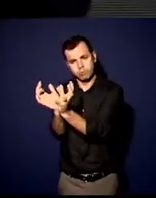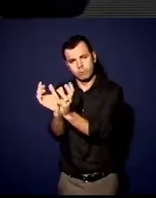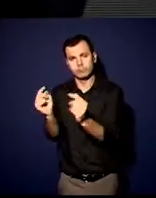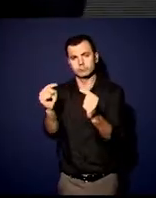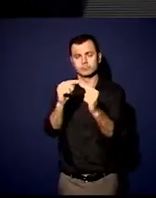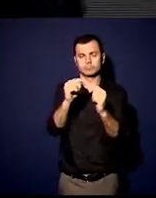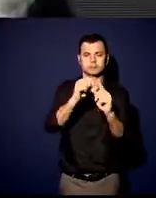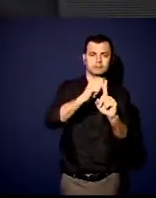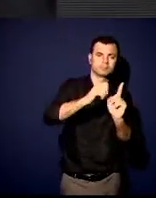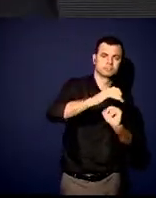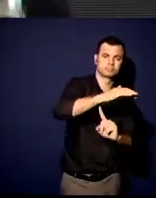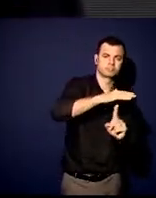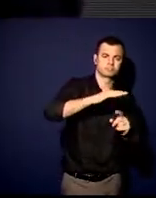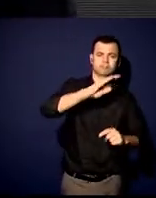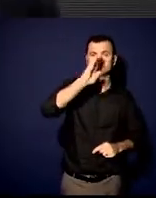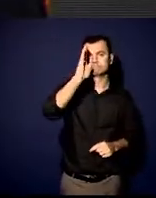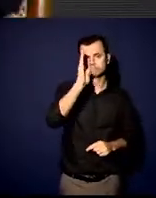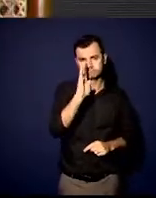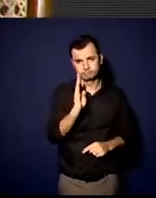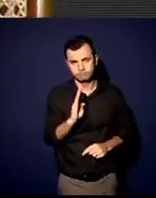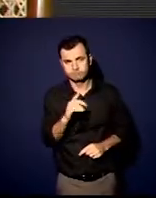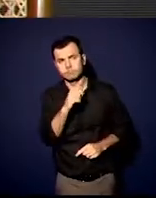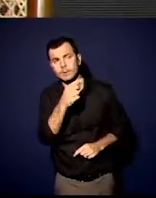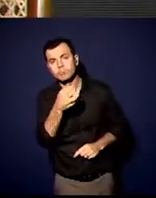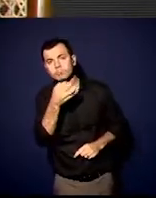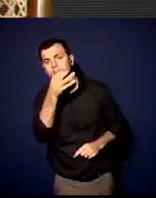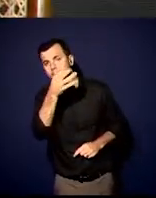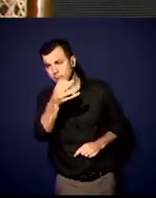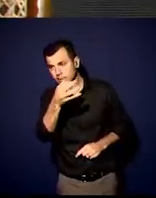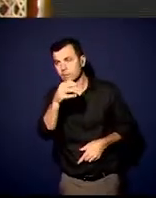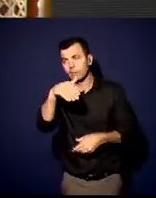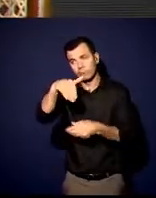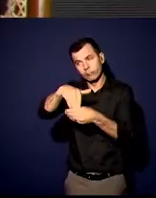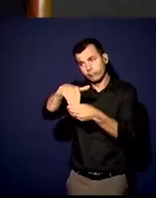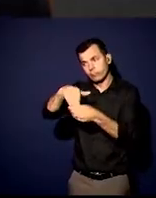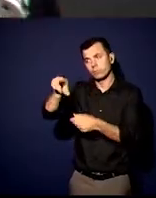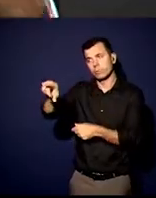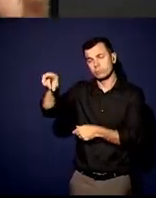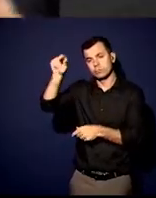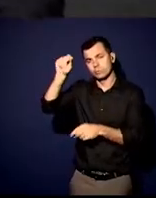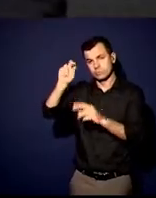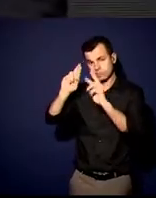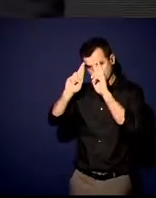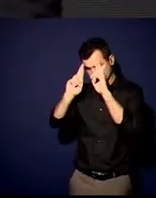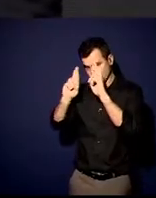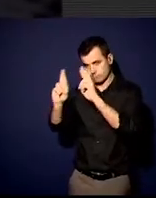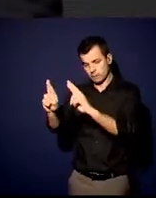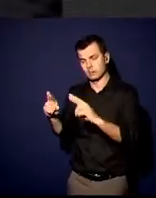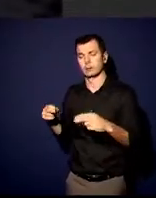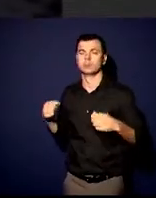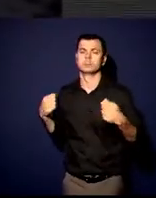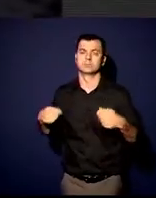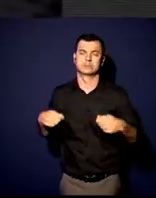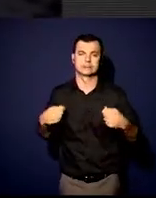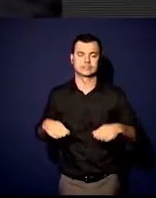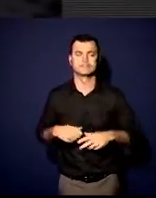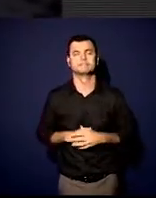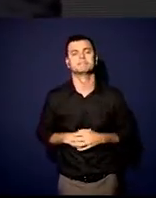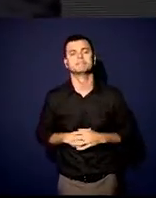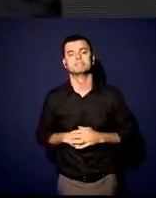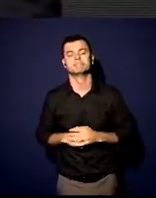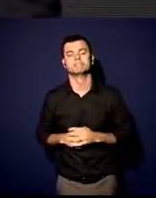brasileira Y líder do que ela pensa ela colocou ali dentro tem que ser respeitado tem que ser